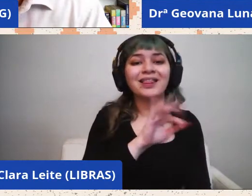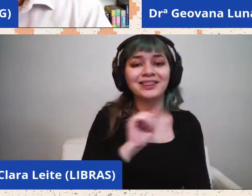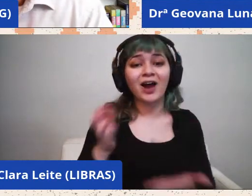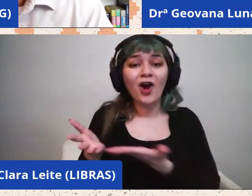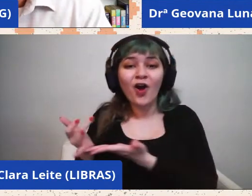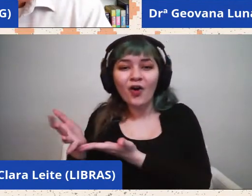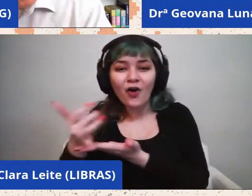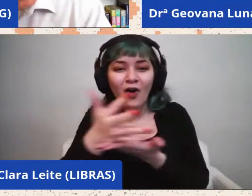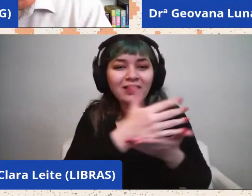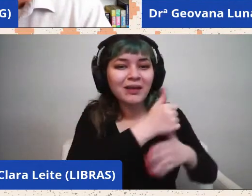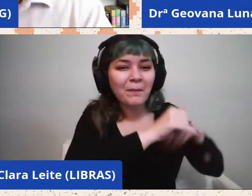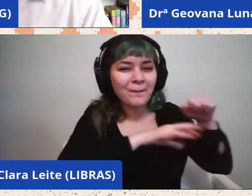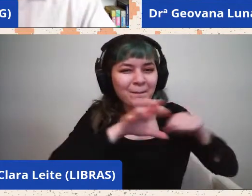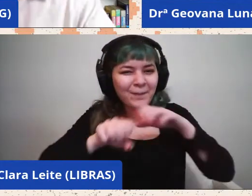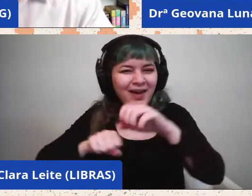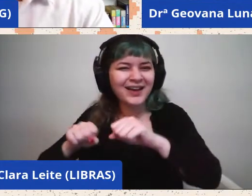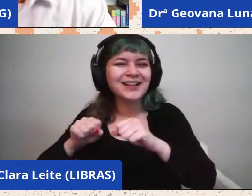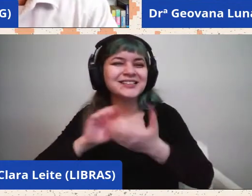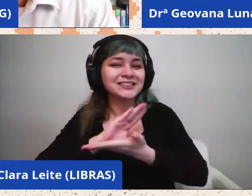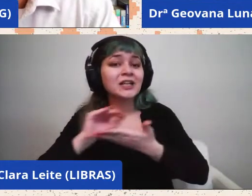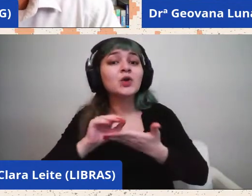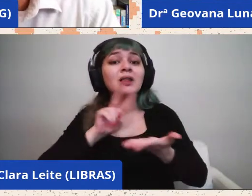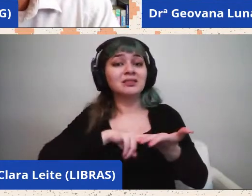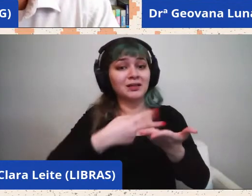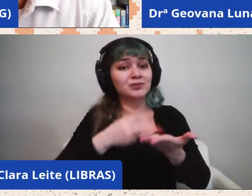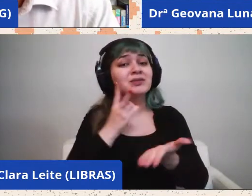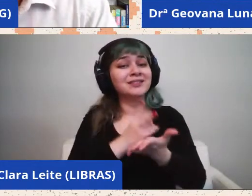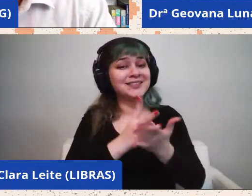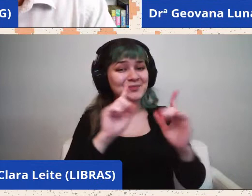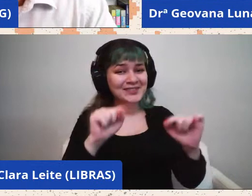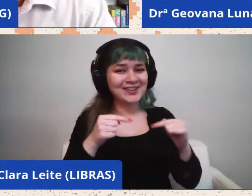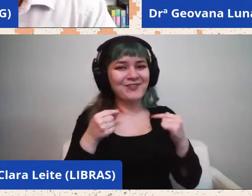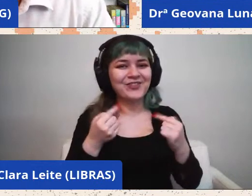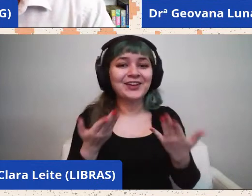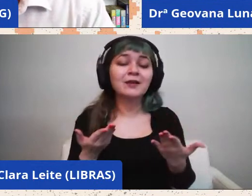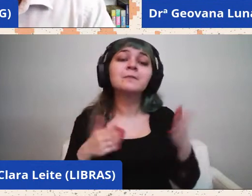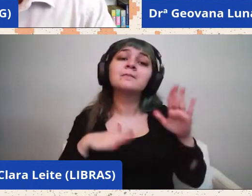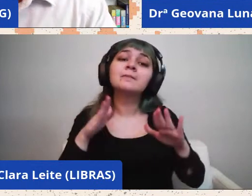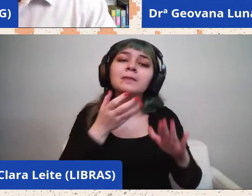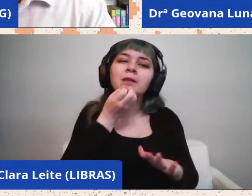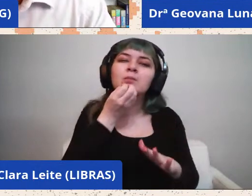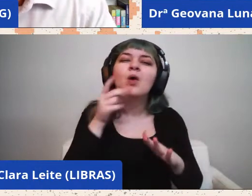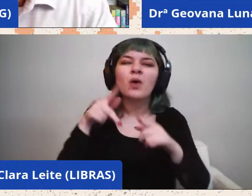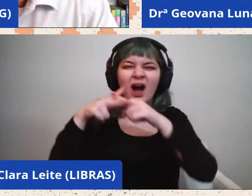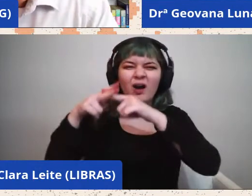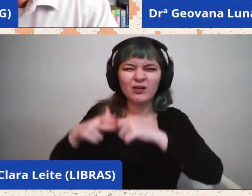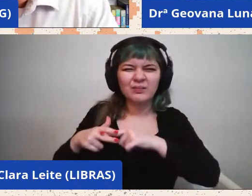Então, tradução é sempre um desafio, sabe? Então, às vezes, é bom corrigir isso,